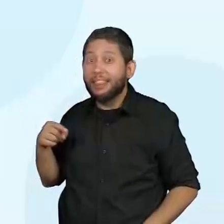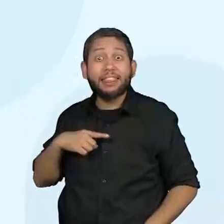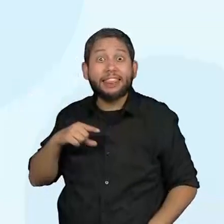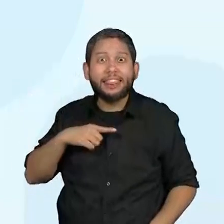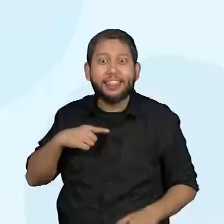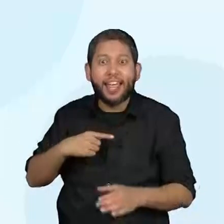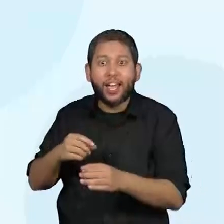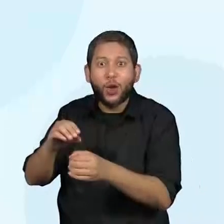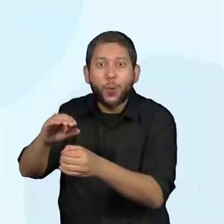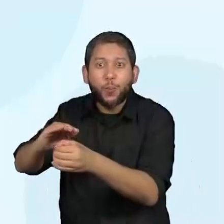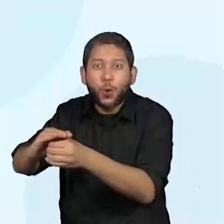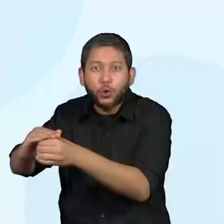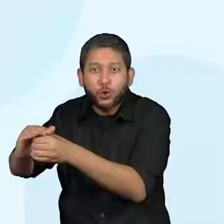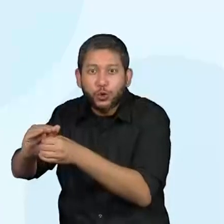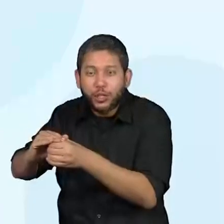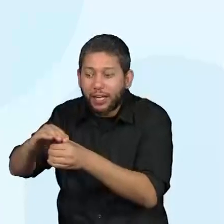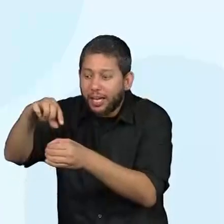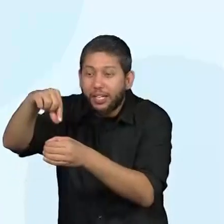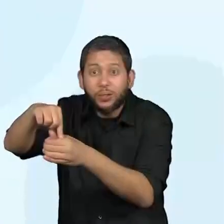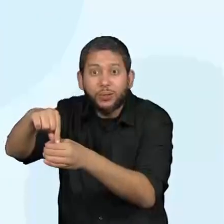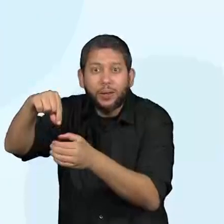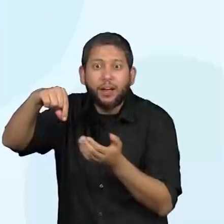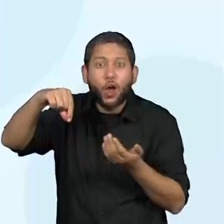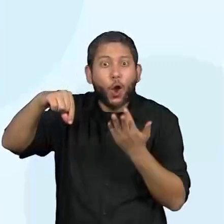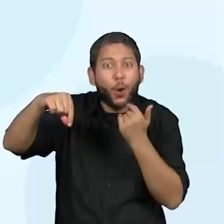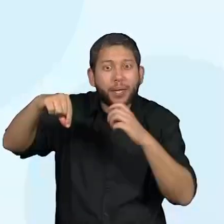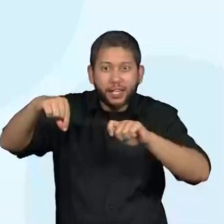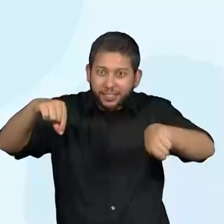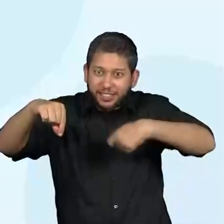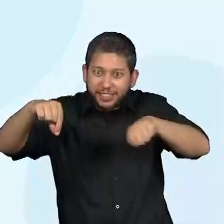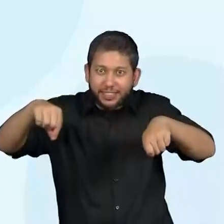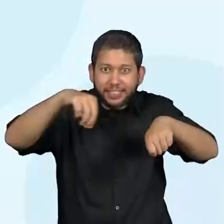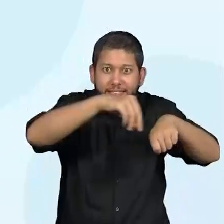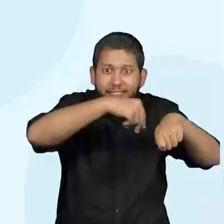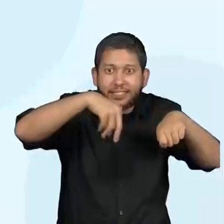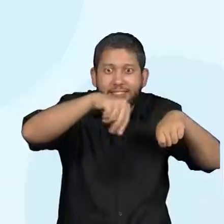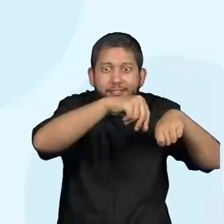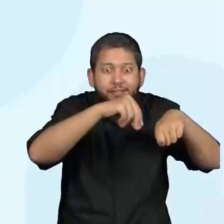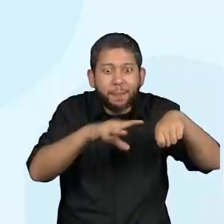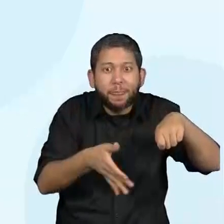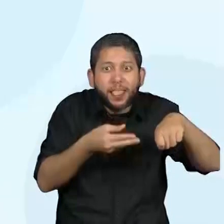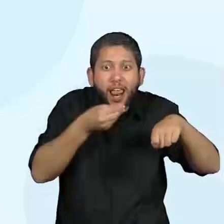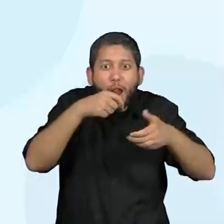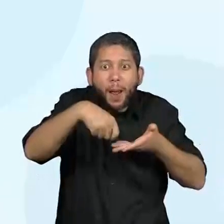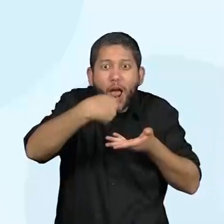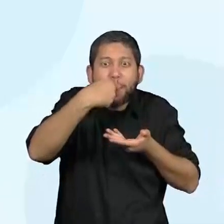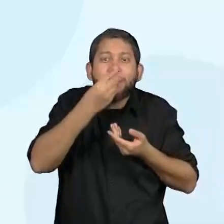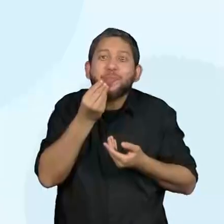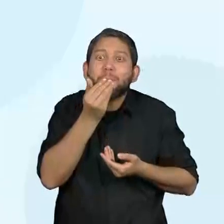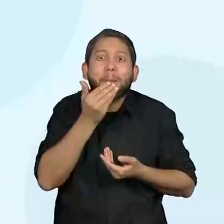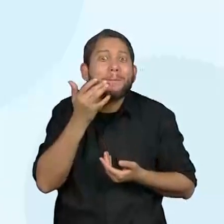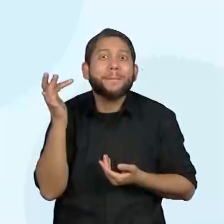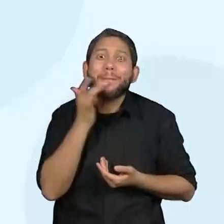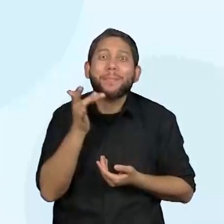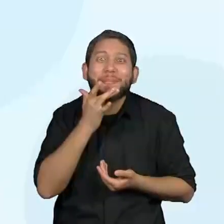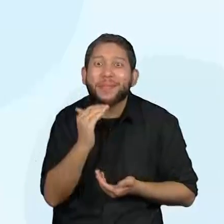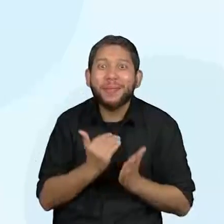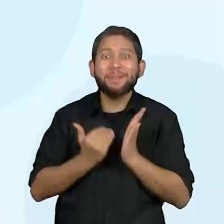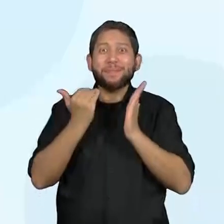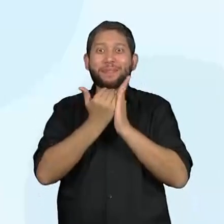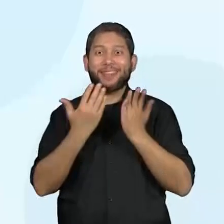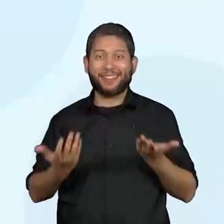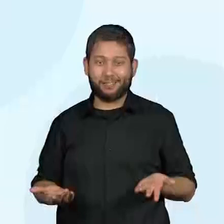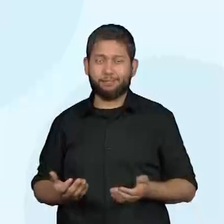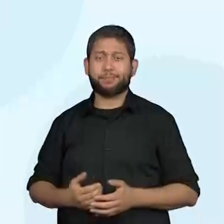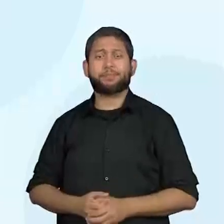foram coisas que foram trazidas aí de outras culturas e hoje fazem parte do nosso cotidiano, né, professora Genô? Exatamente.